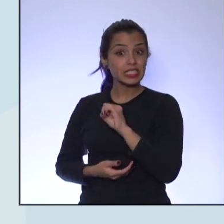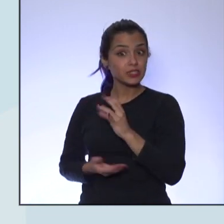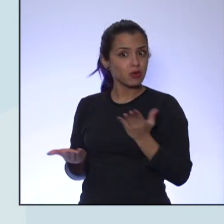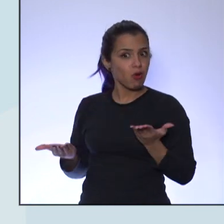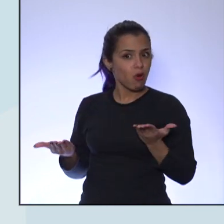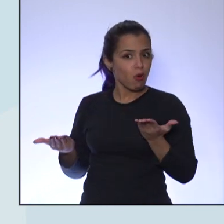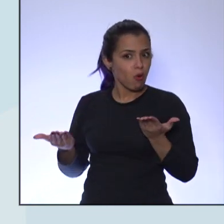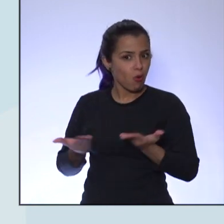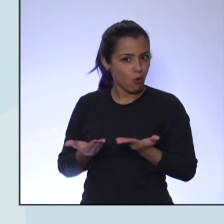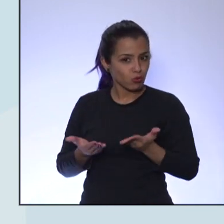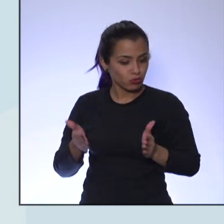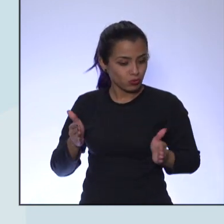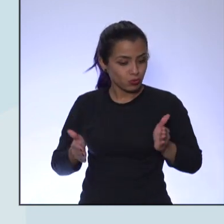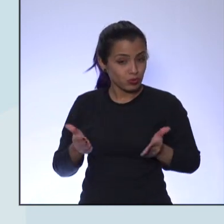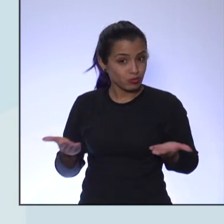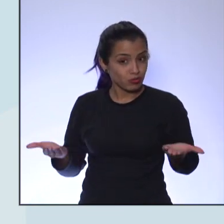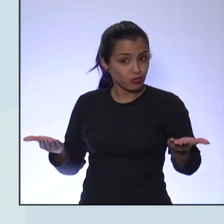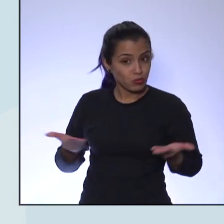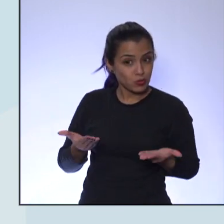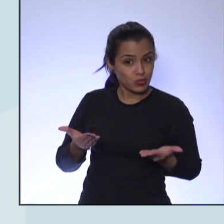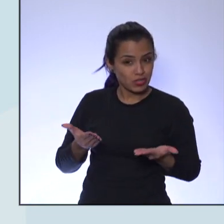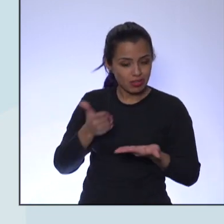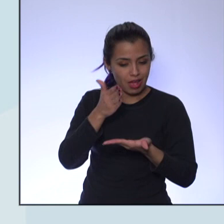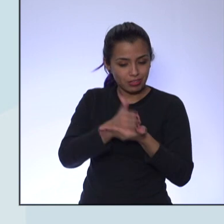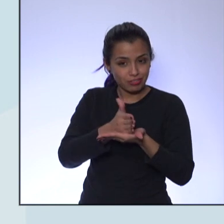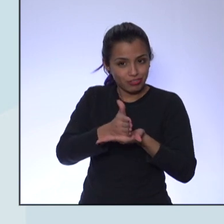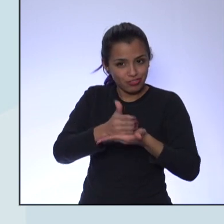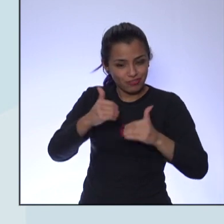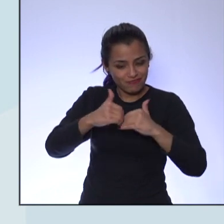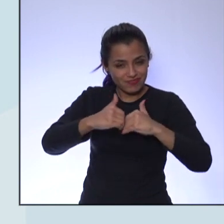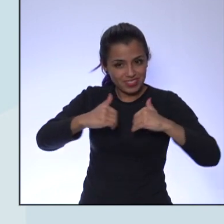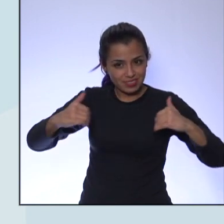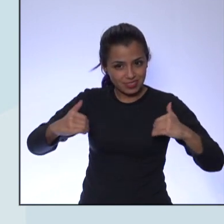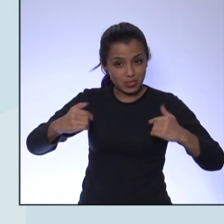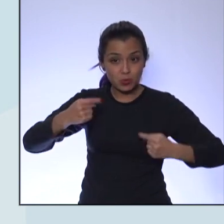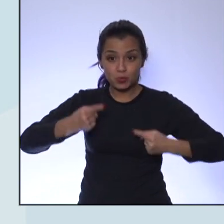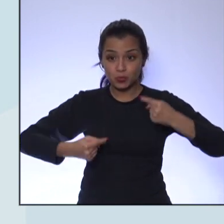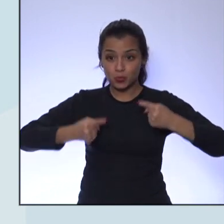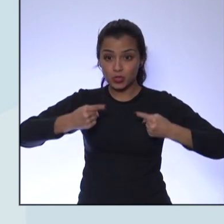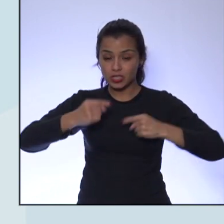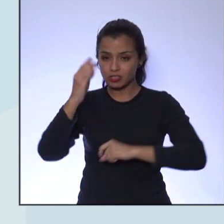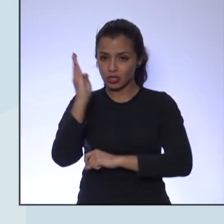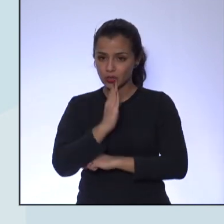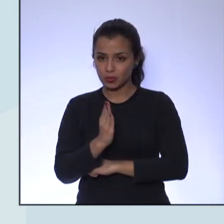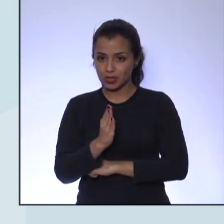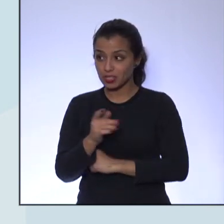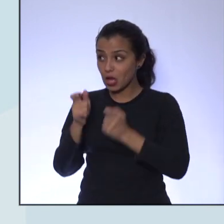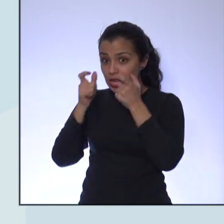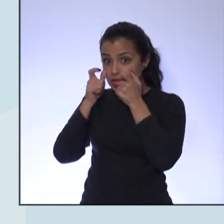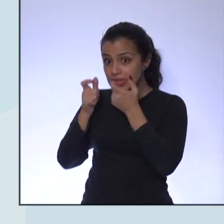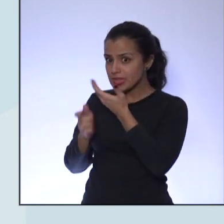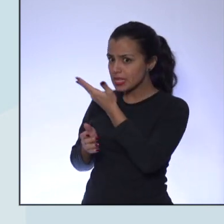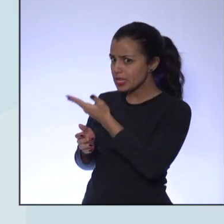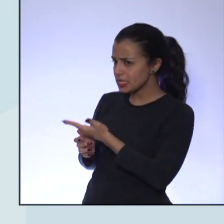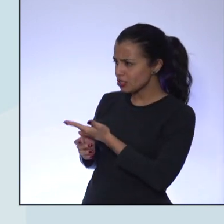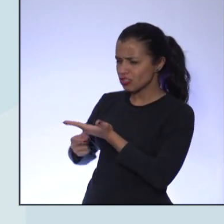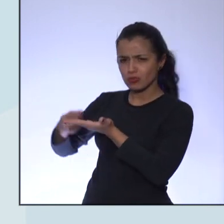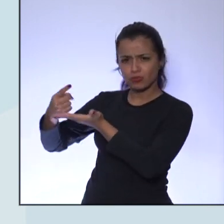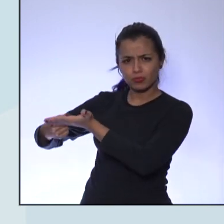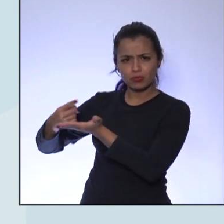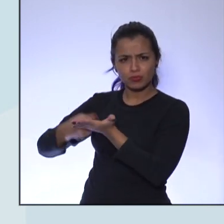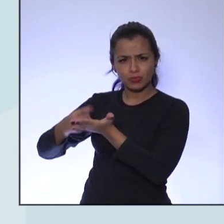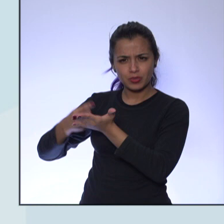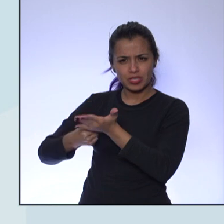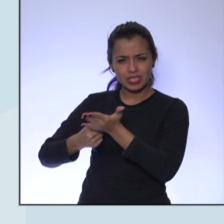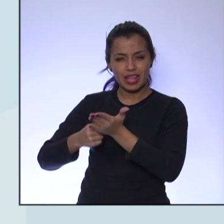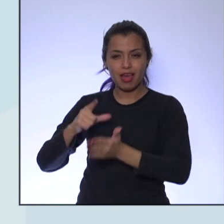divisão política que nós temos no Brasil. Então, o que é interessante da gente observar que esse tratado, né, a linha